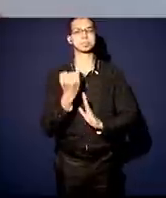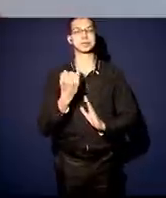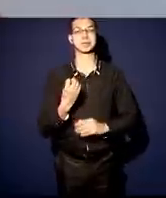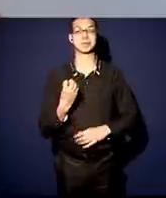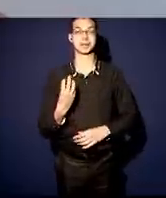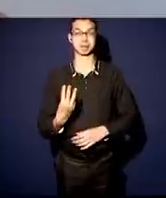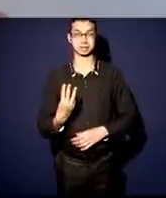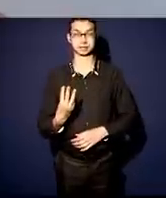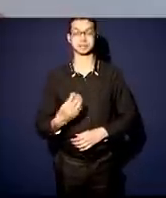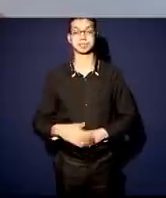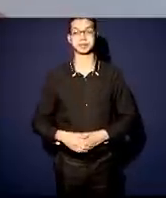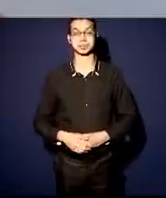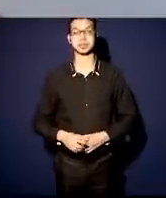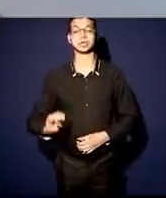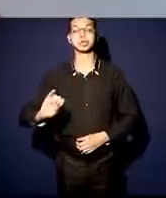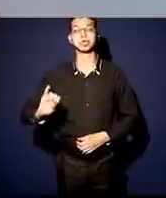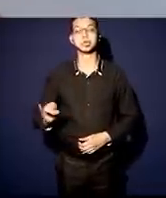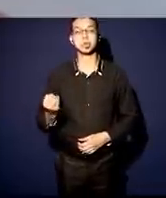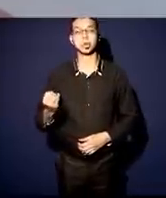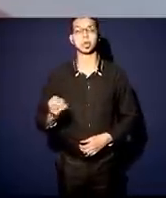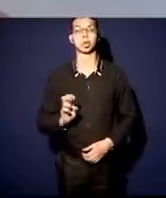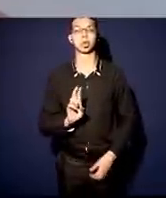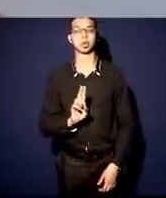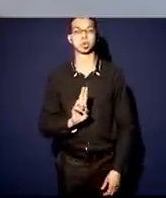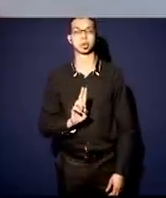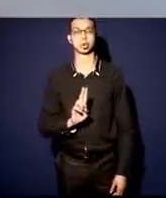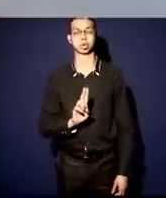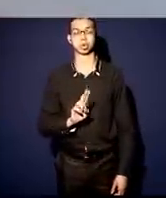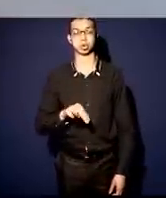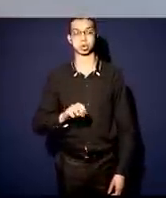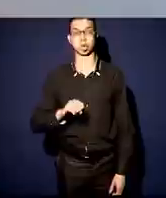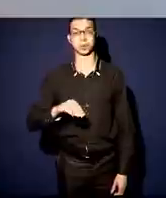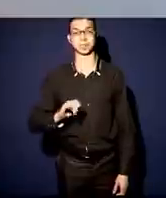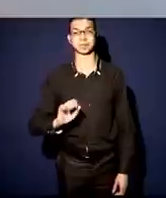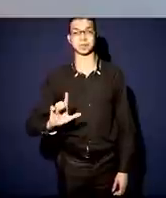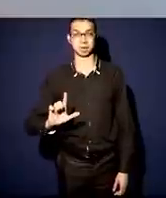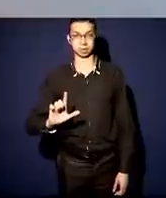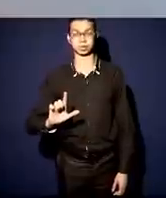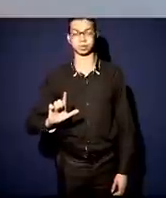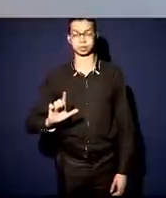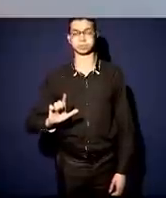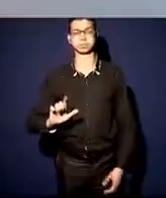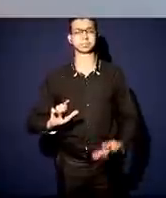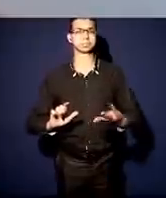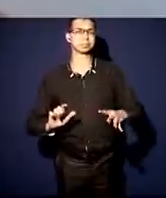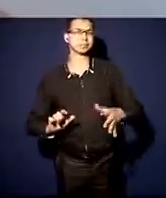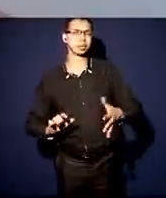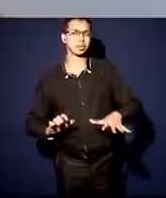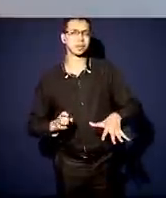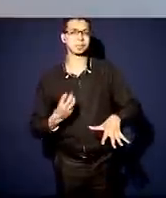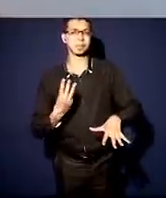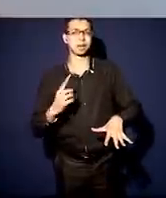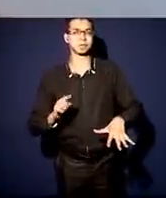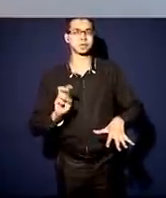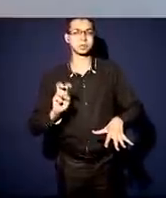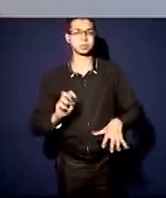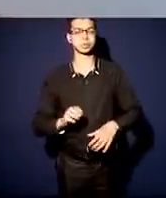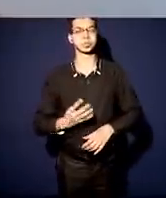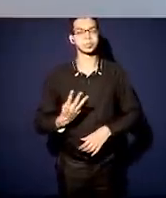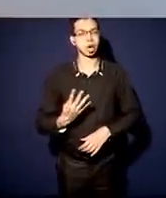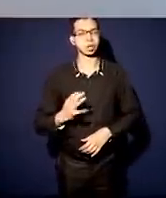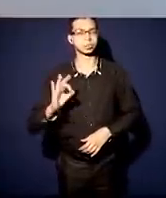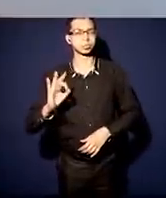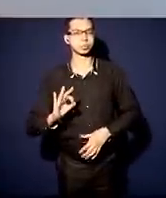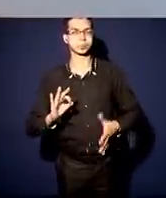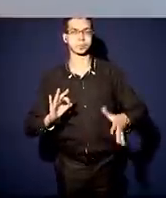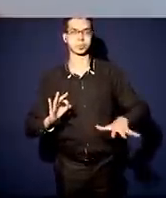à frente de 3,5%, 4%, que não era muito diferente do que a gente via no passado. Teve todo o avanço tecnológico, melhores